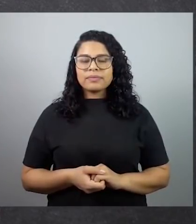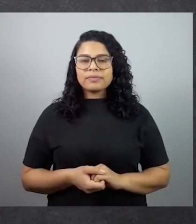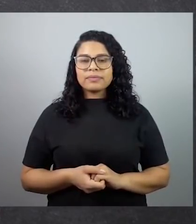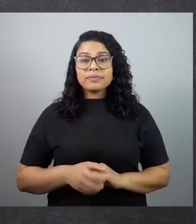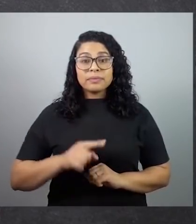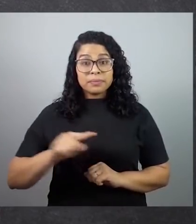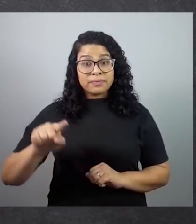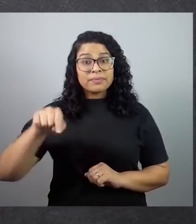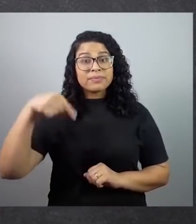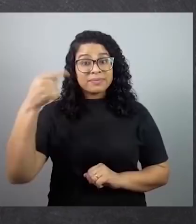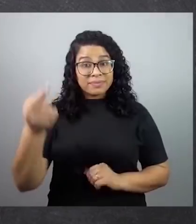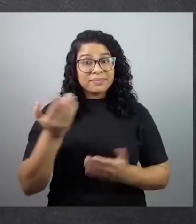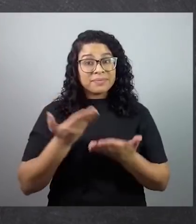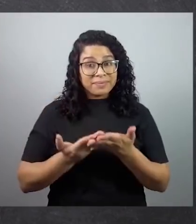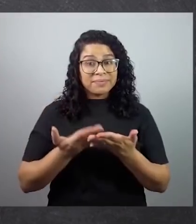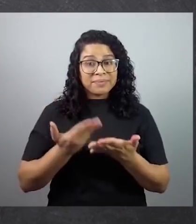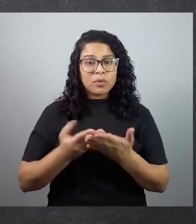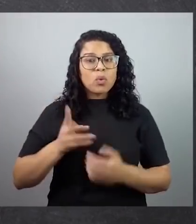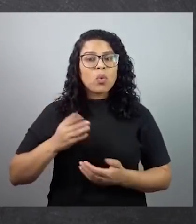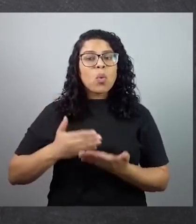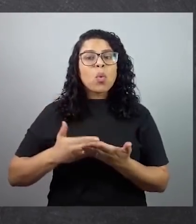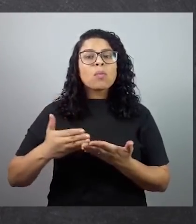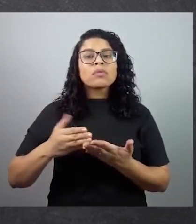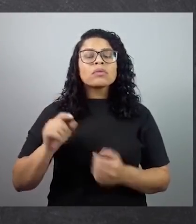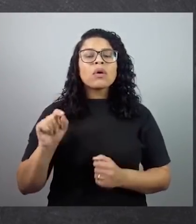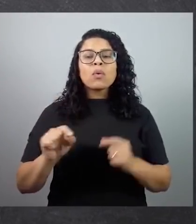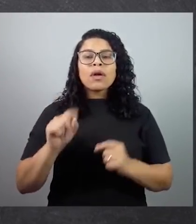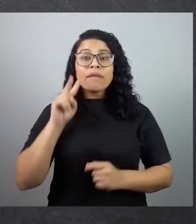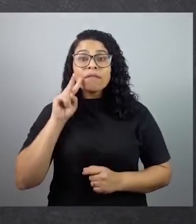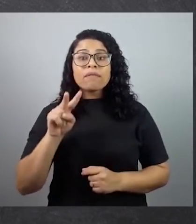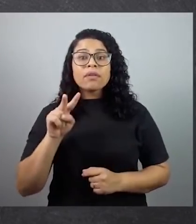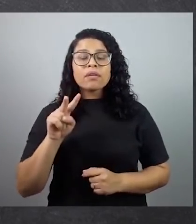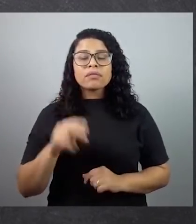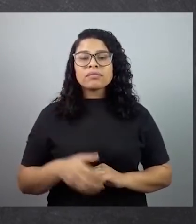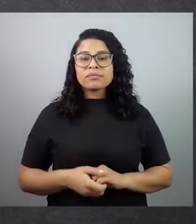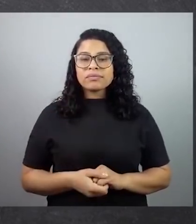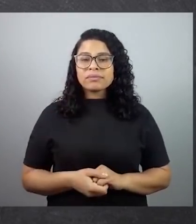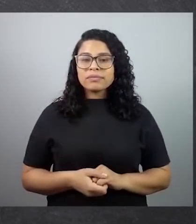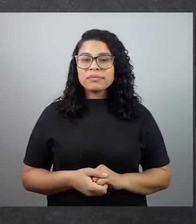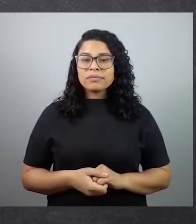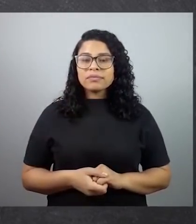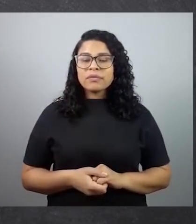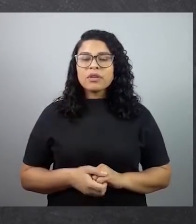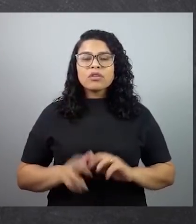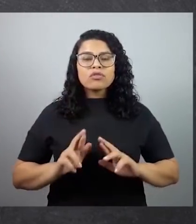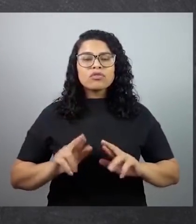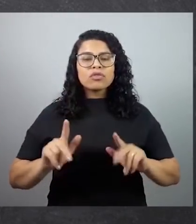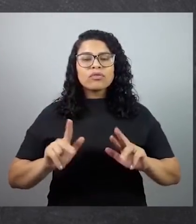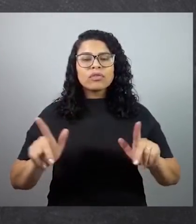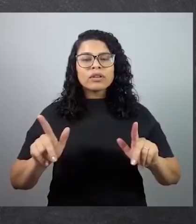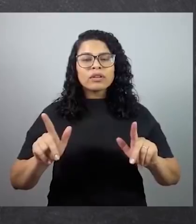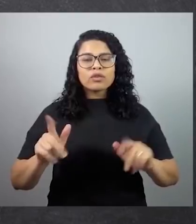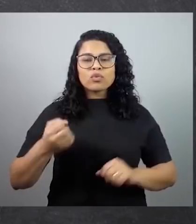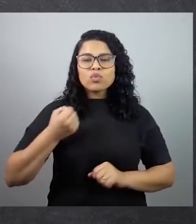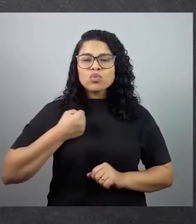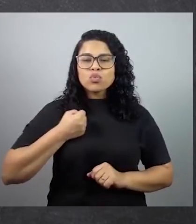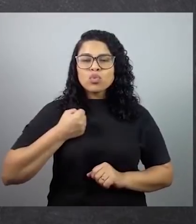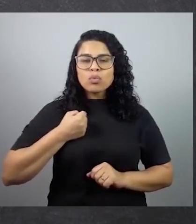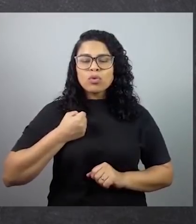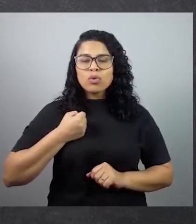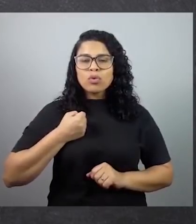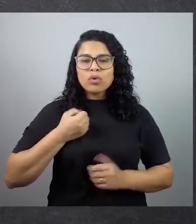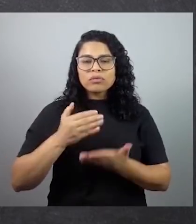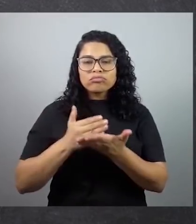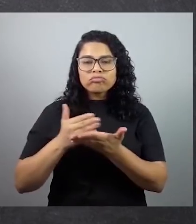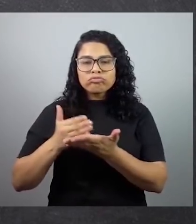Na próxima aula, nós começaremos a ver, então, a decomposição desses